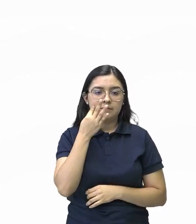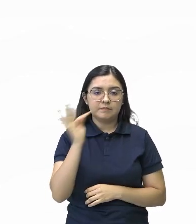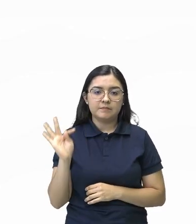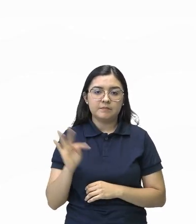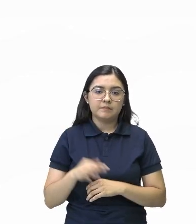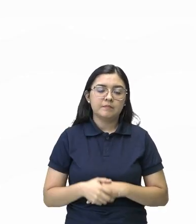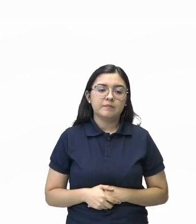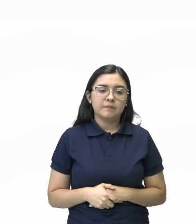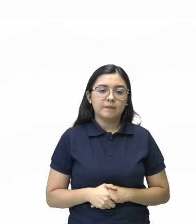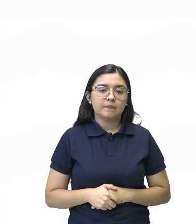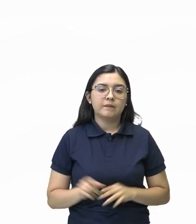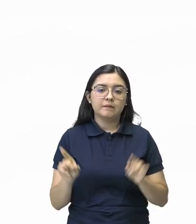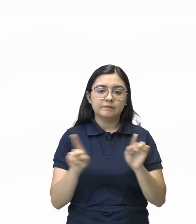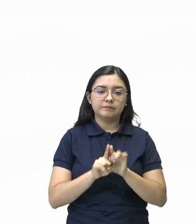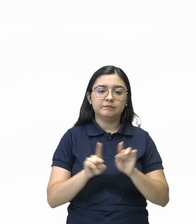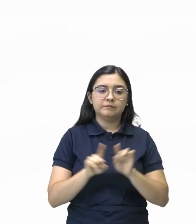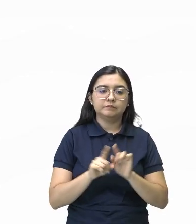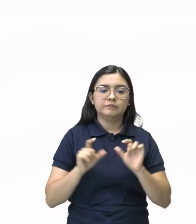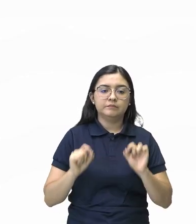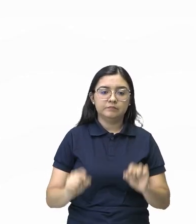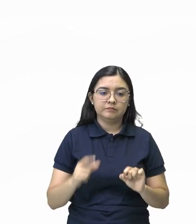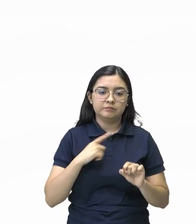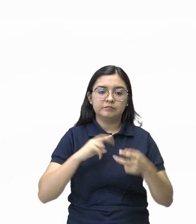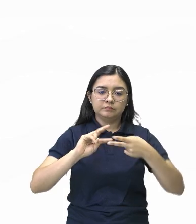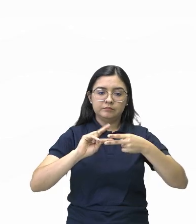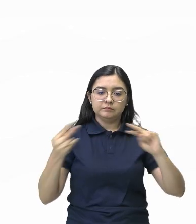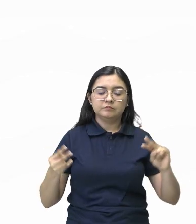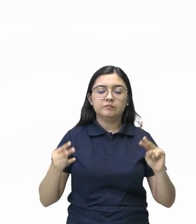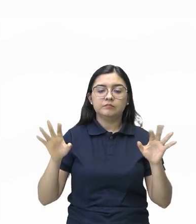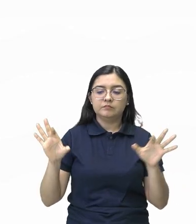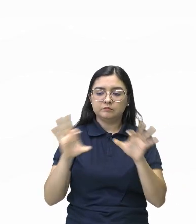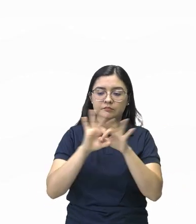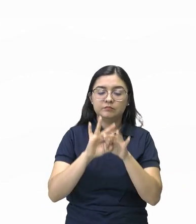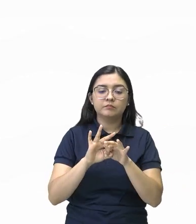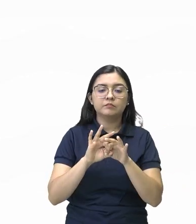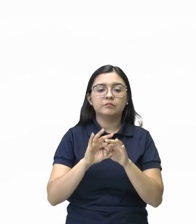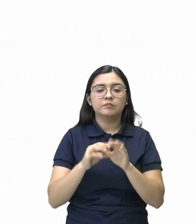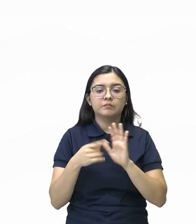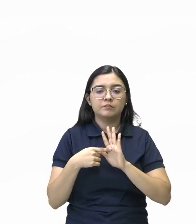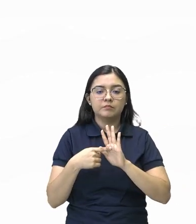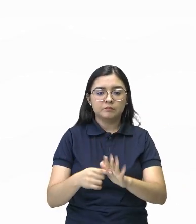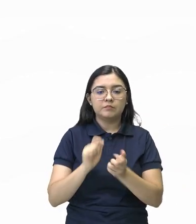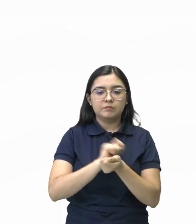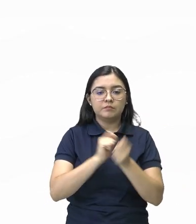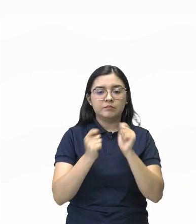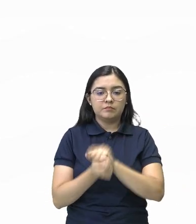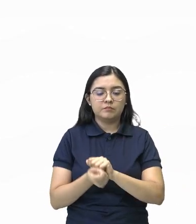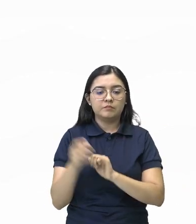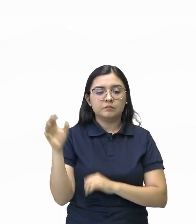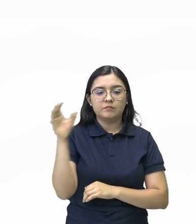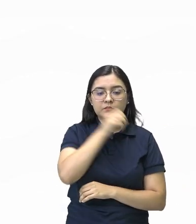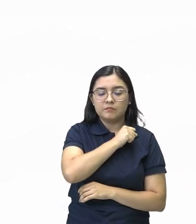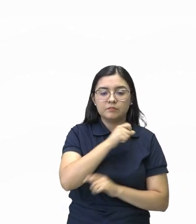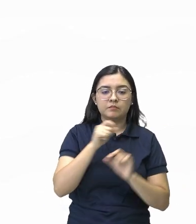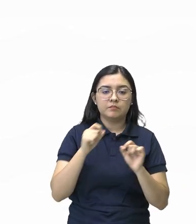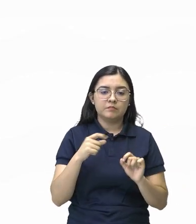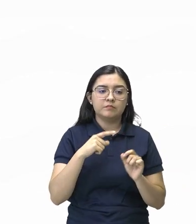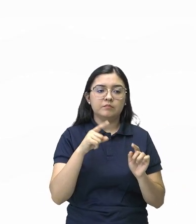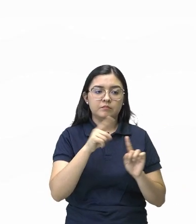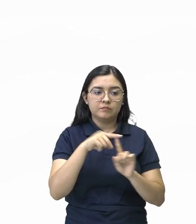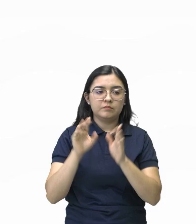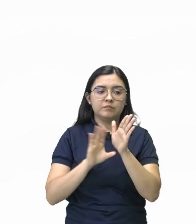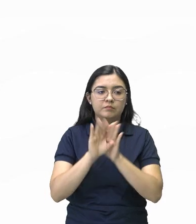aí. Né, a transferência de material genético mostra adaptação rápida entre as